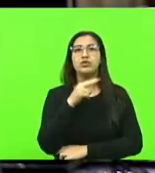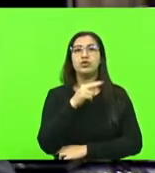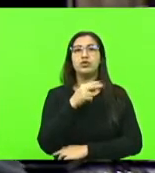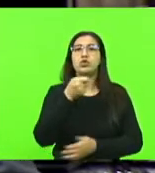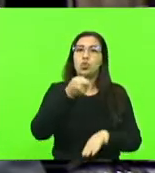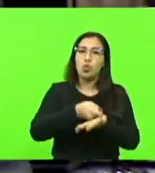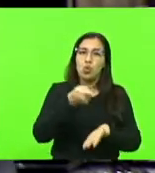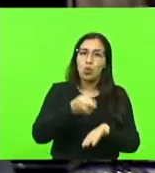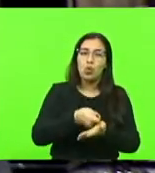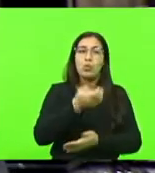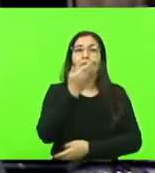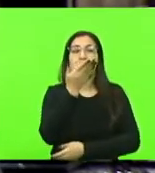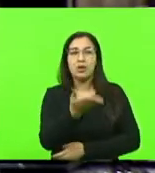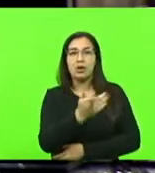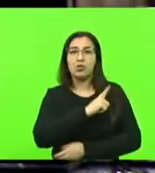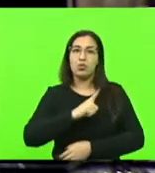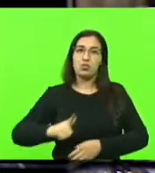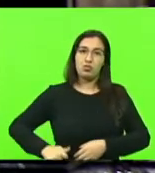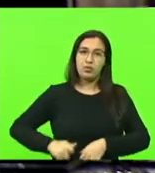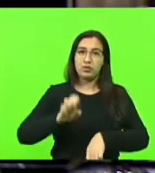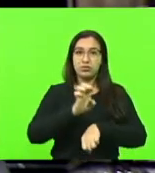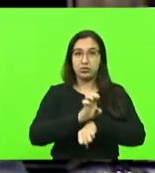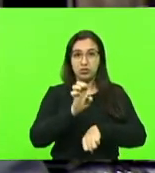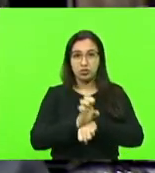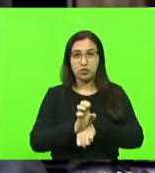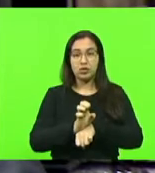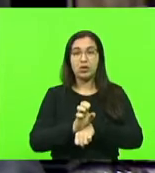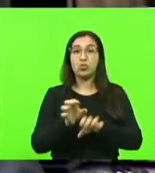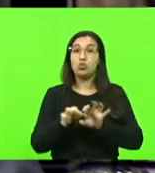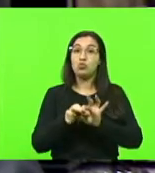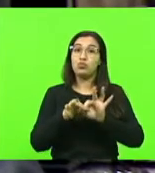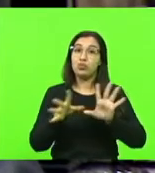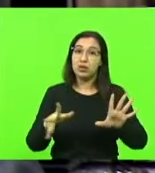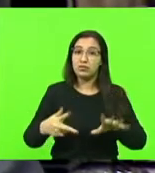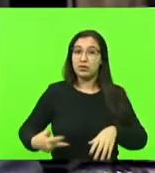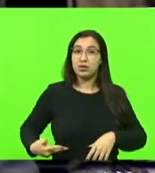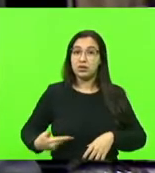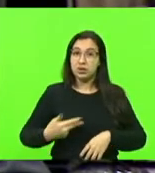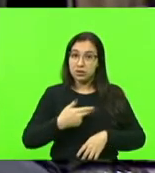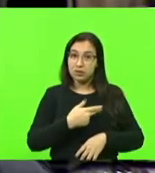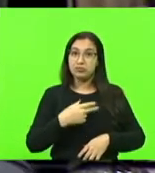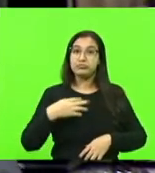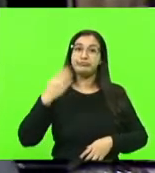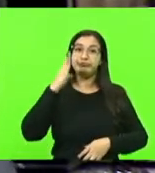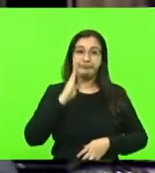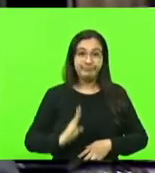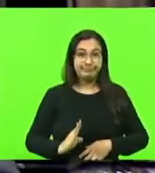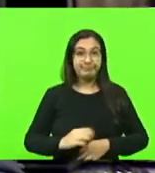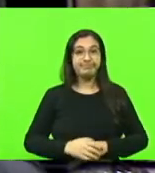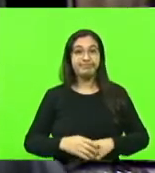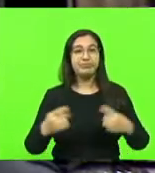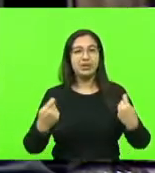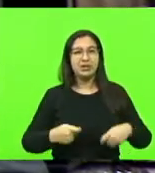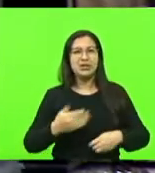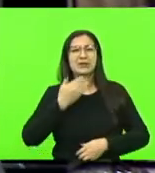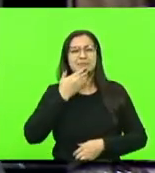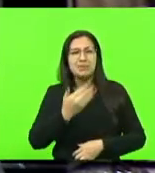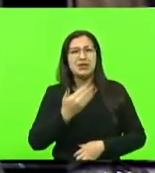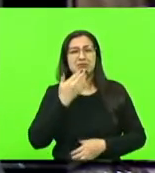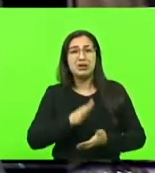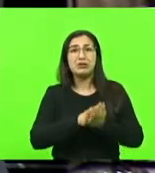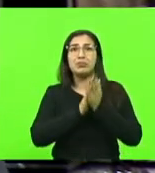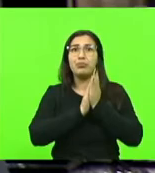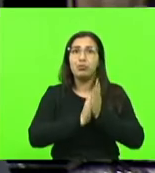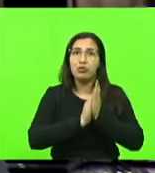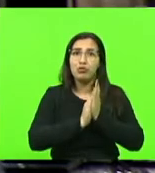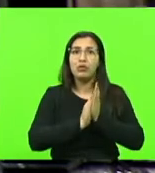a retomada das cirurgias eletivas. Passou da hora. Precisamos implorar para que o governo do Estado,